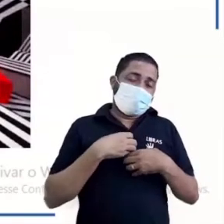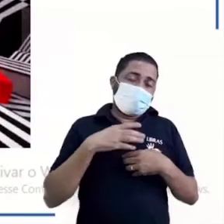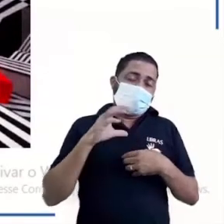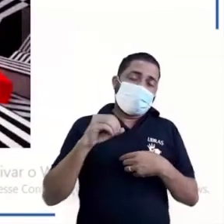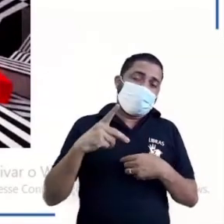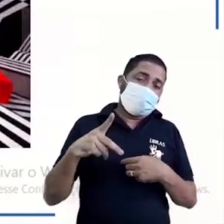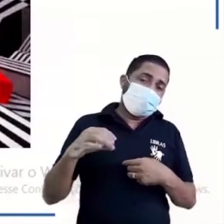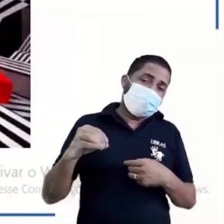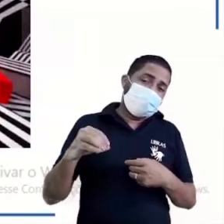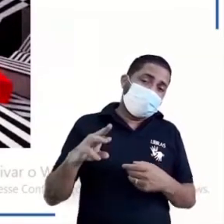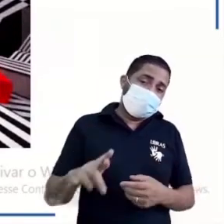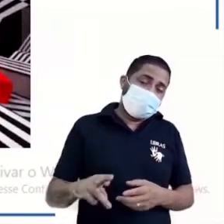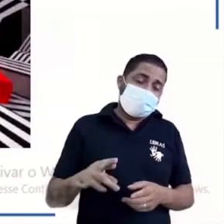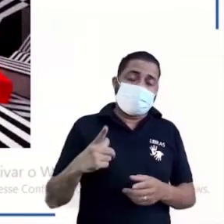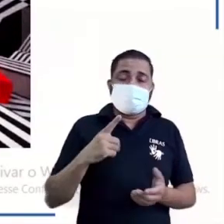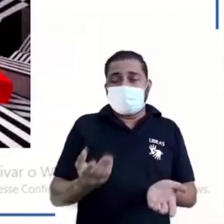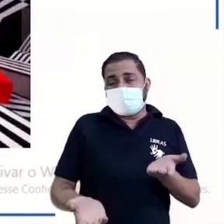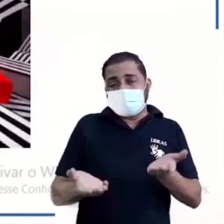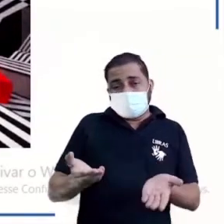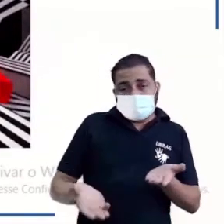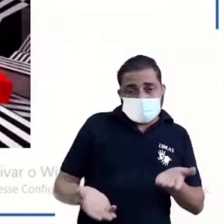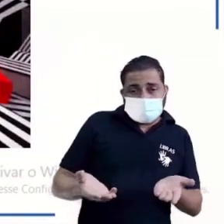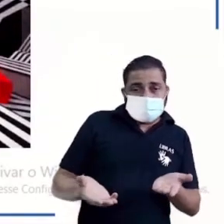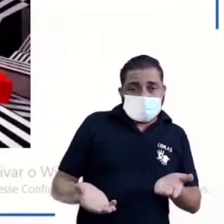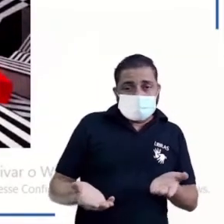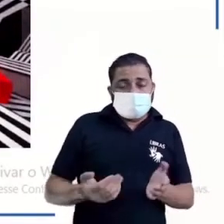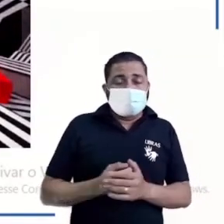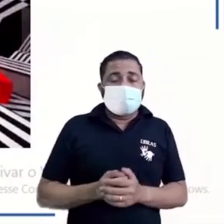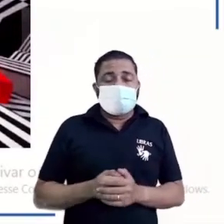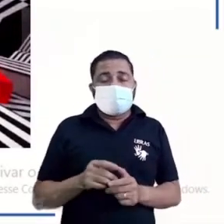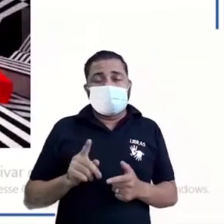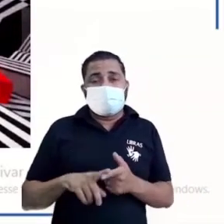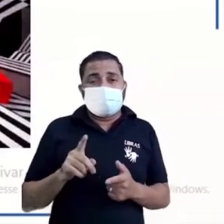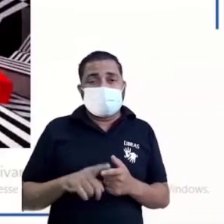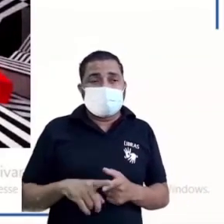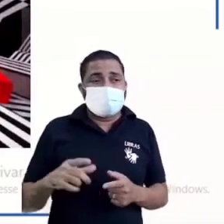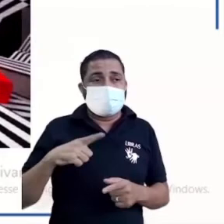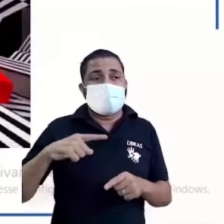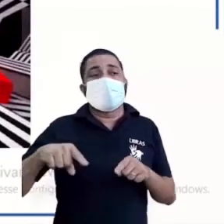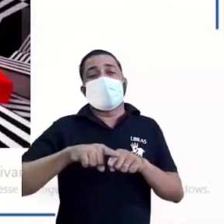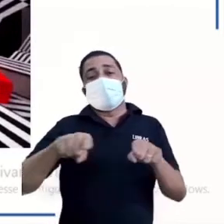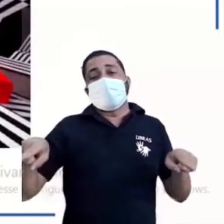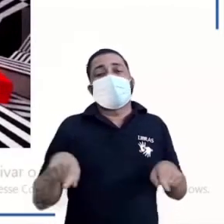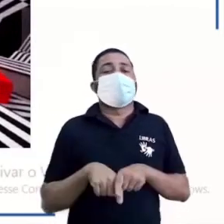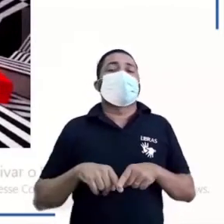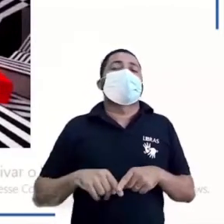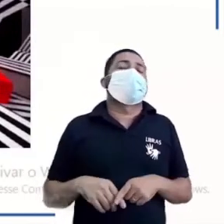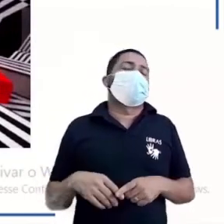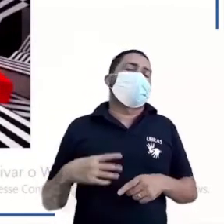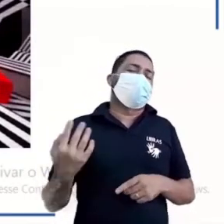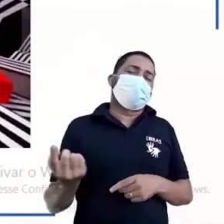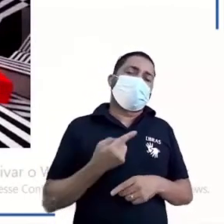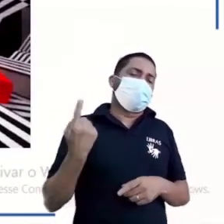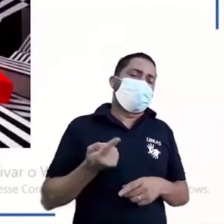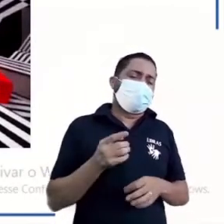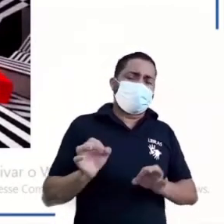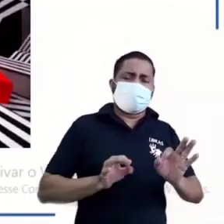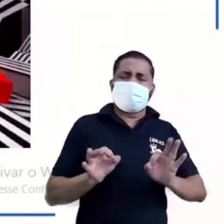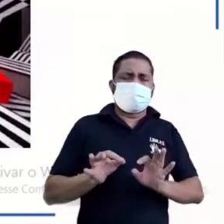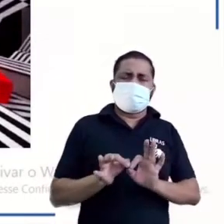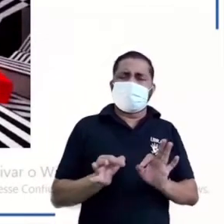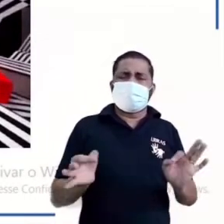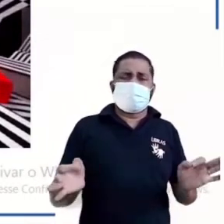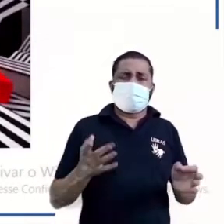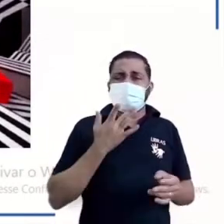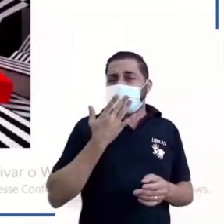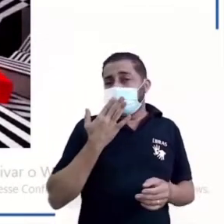compor, como por exemplo o equilíbrio versus a instabilidade, né? Nós temos aqui uma sala onde tudo é muito contido, né? Tudo muito tranquilo,